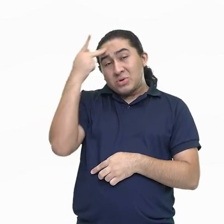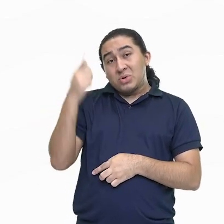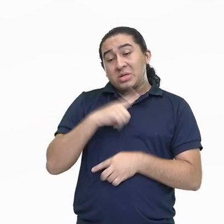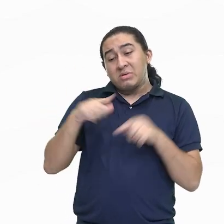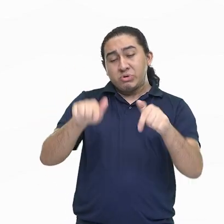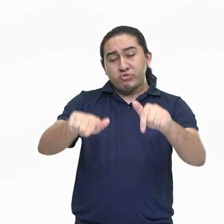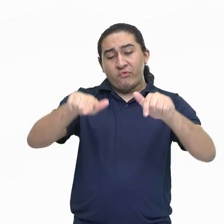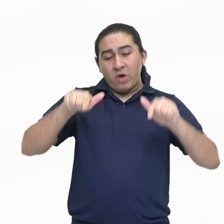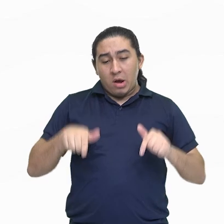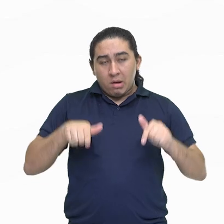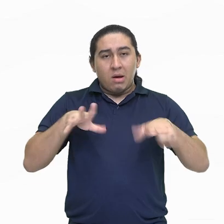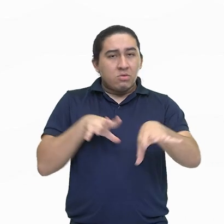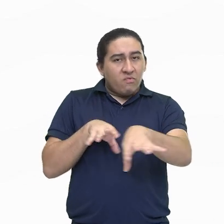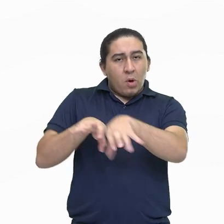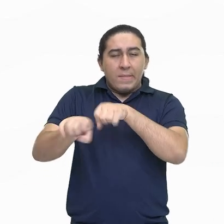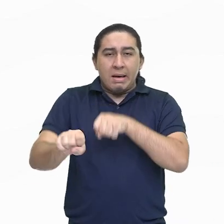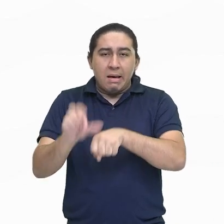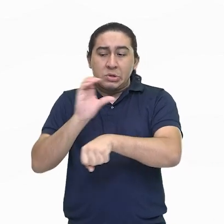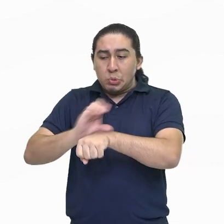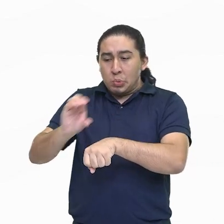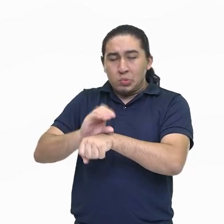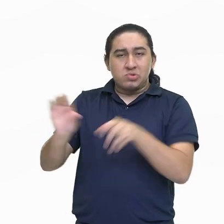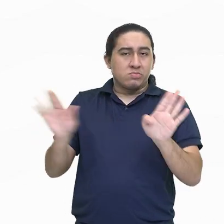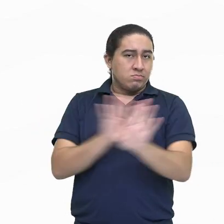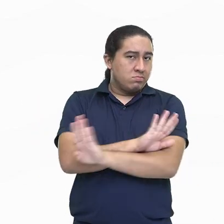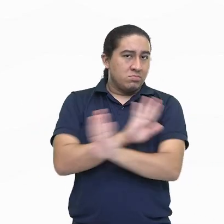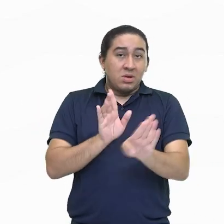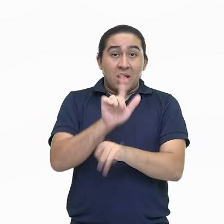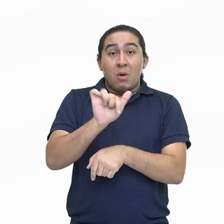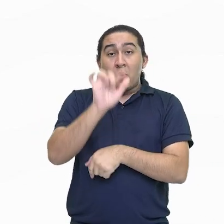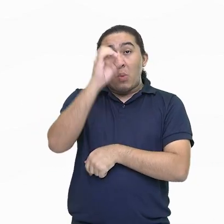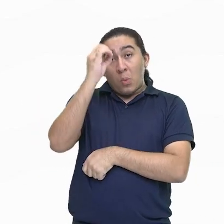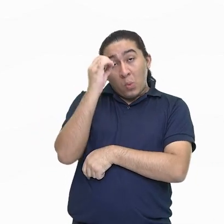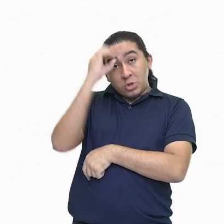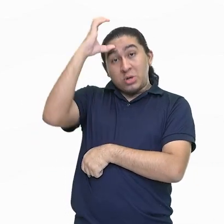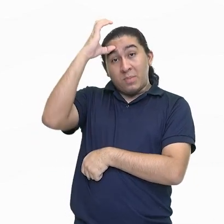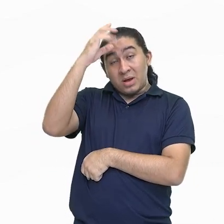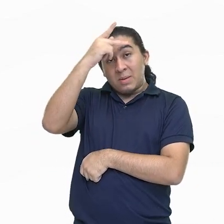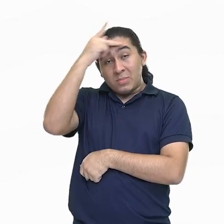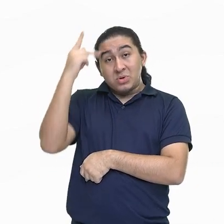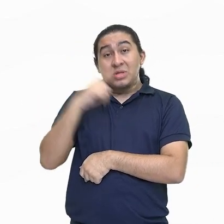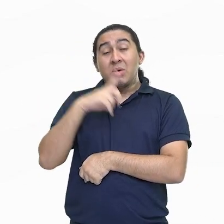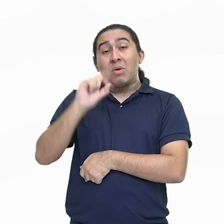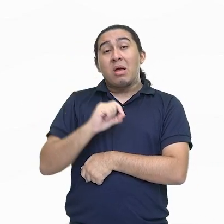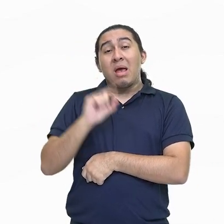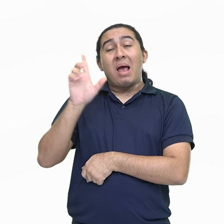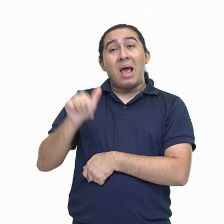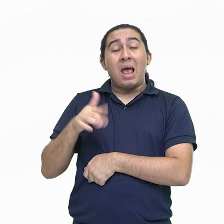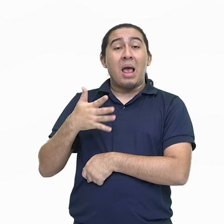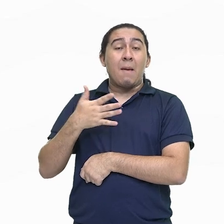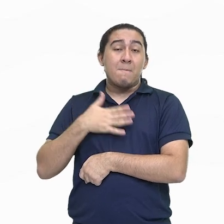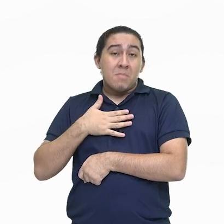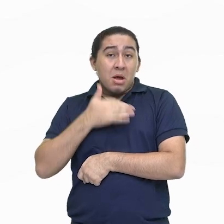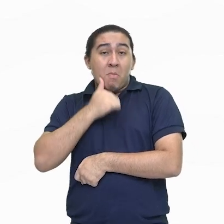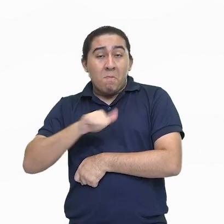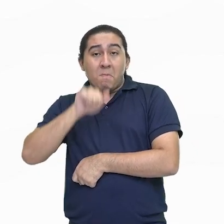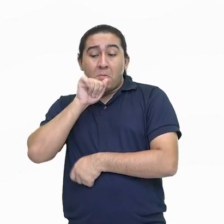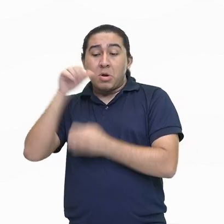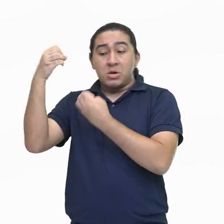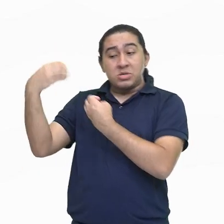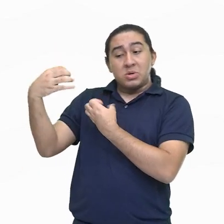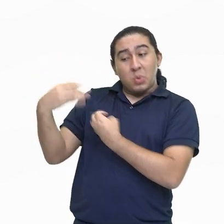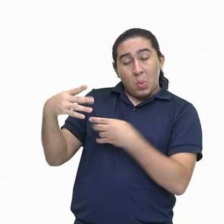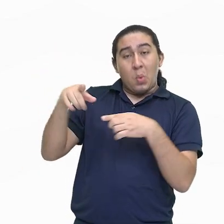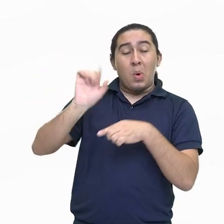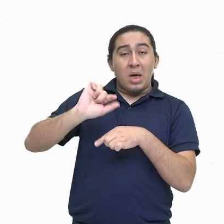escola formalmente de arte. É um conhecimento que ela vai passando de geração a geração, né? São os